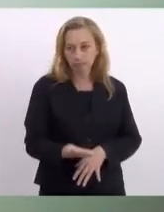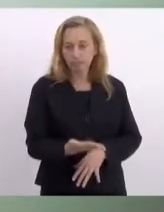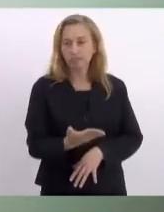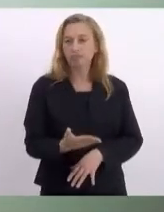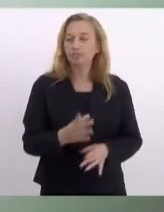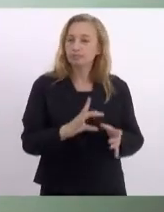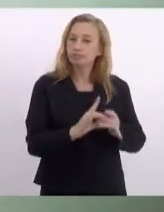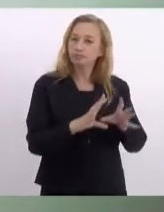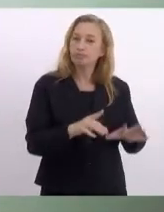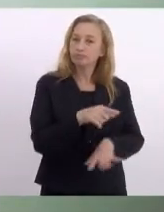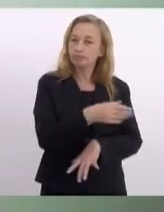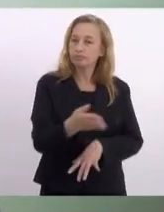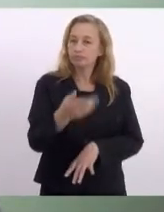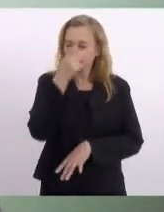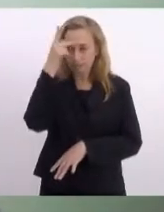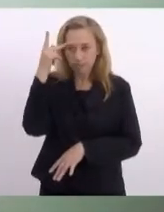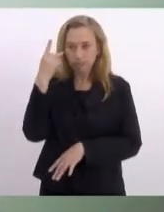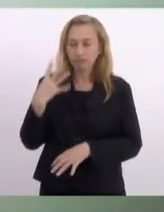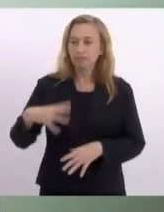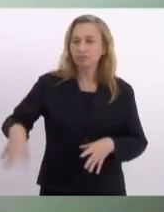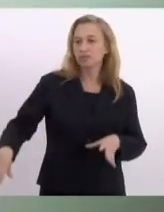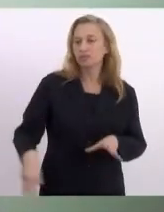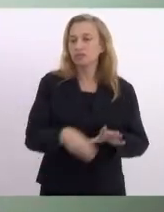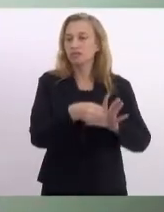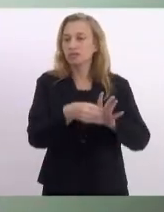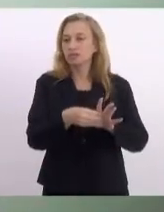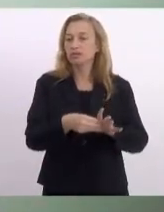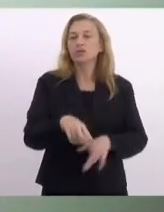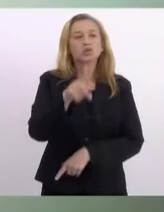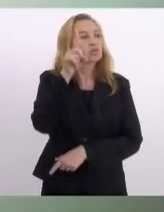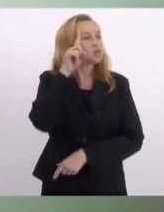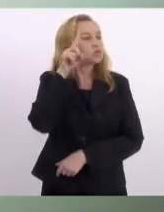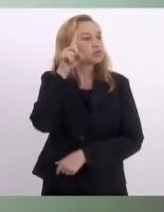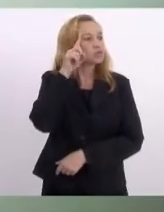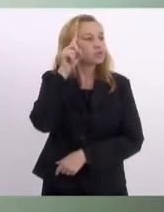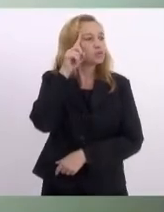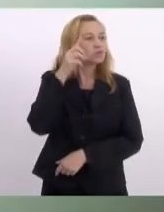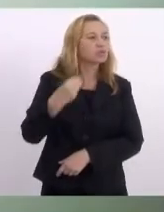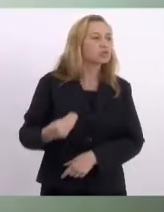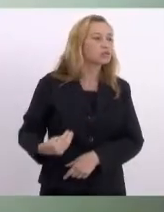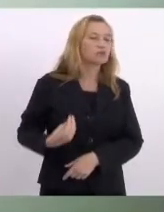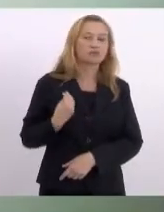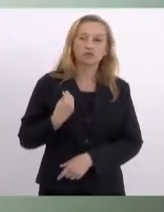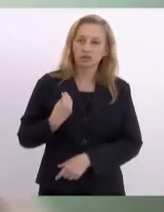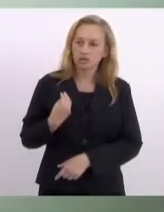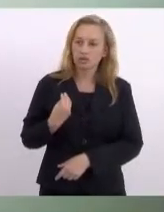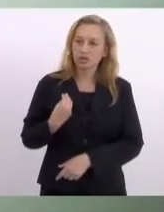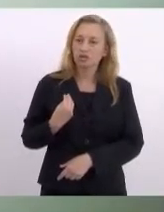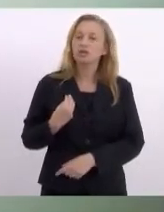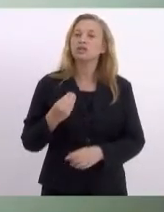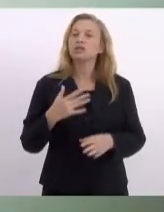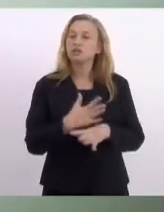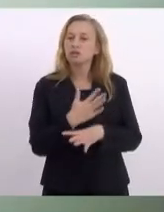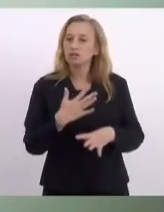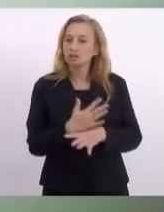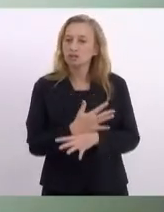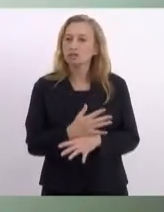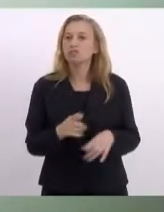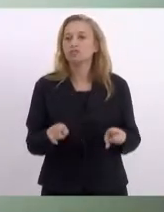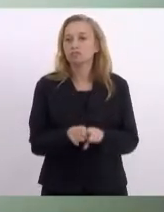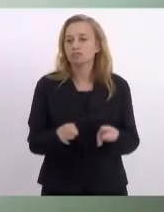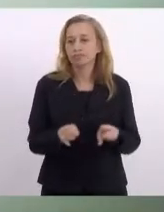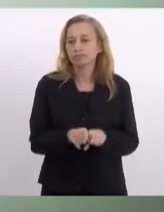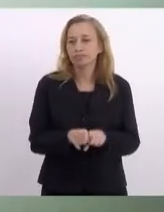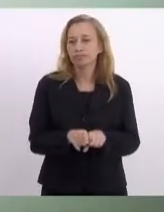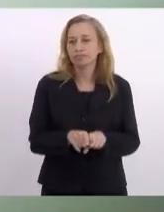permitir que essas pessoas estejam inseridas no dia a dia da vida da cidade e também,